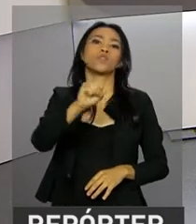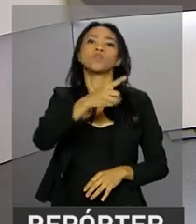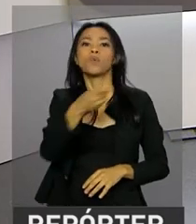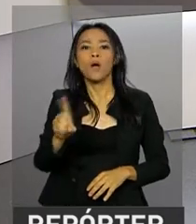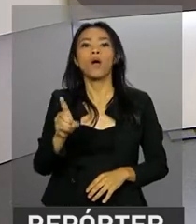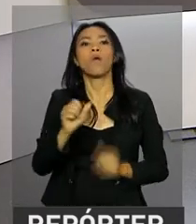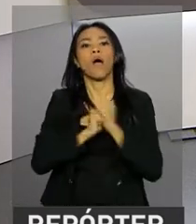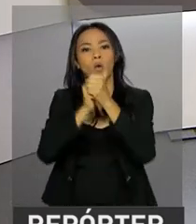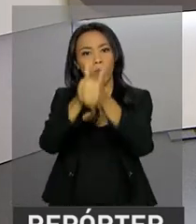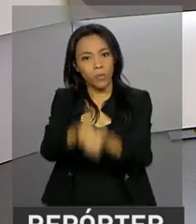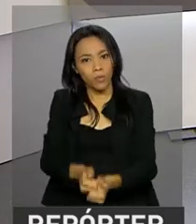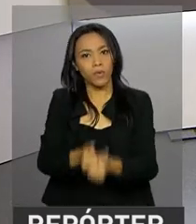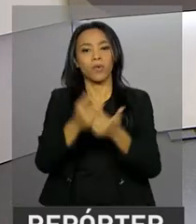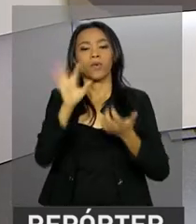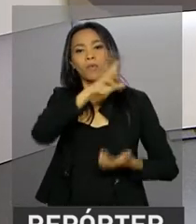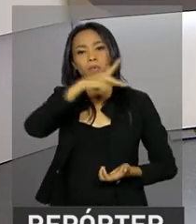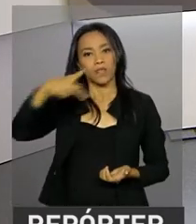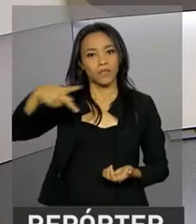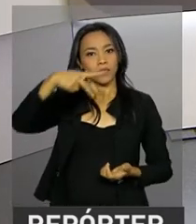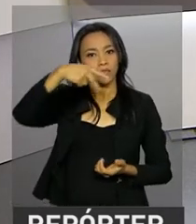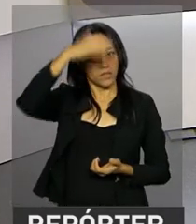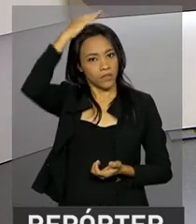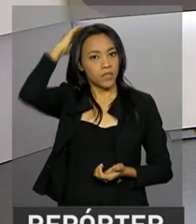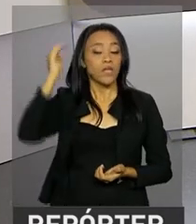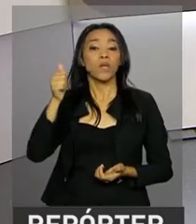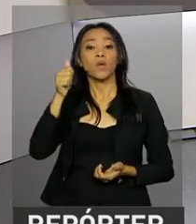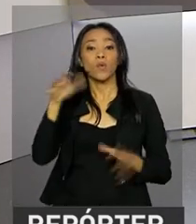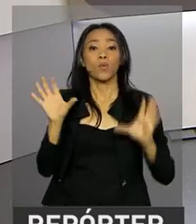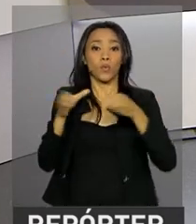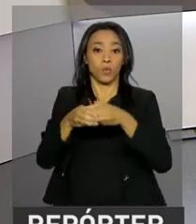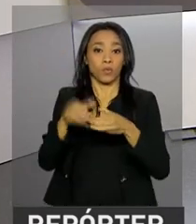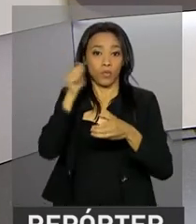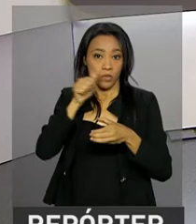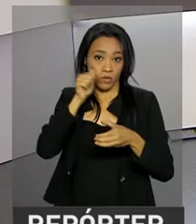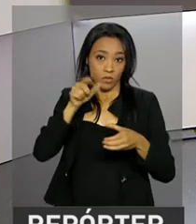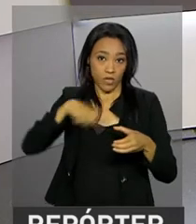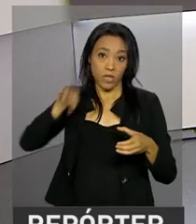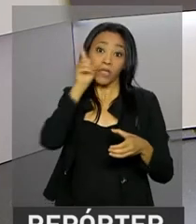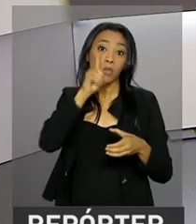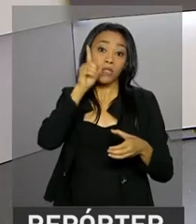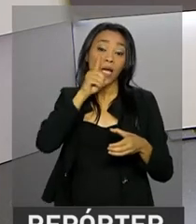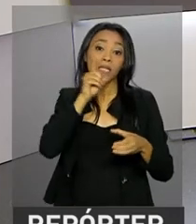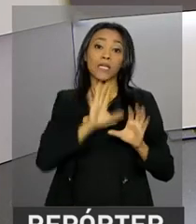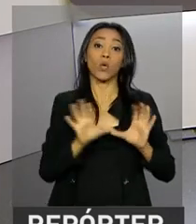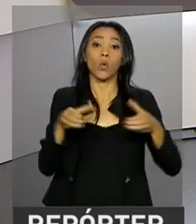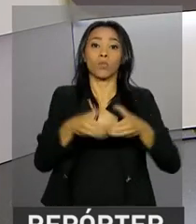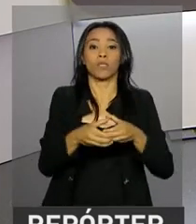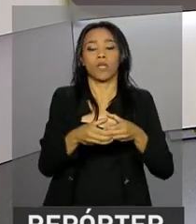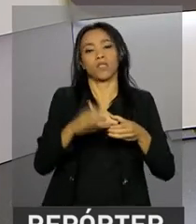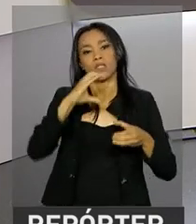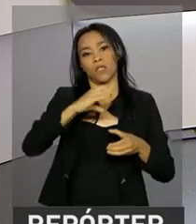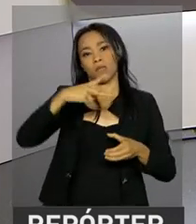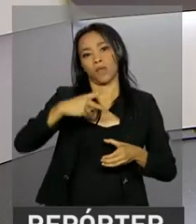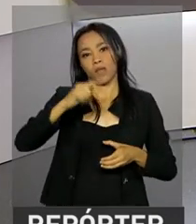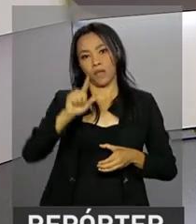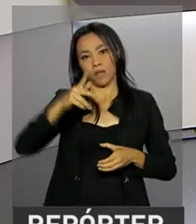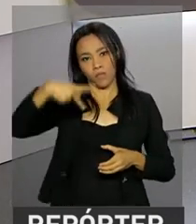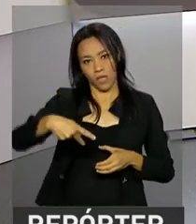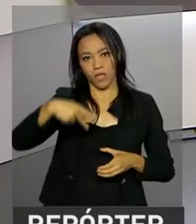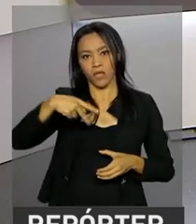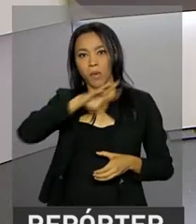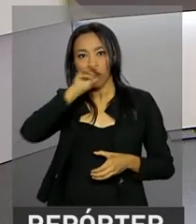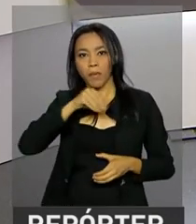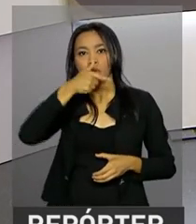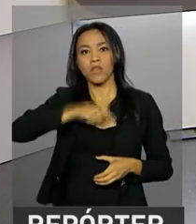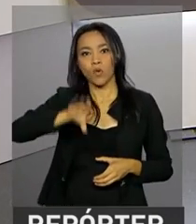do presidente michel temer com deputadas da comunidade dos países de língua portuguesa e traz as informações que a gente agora